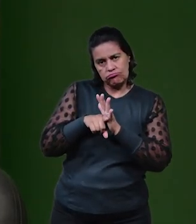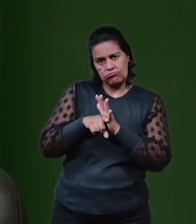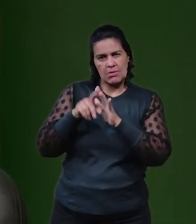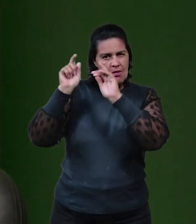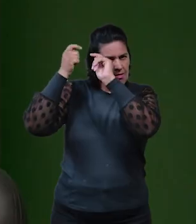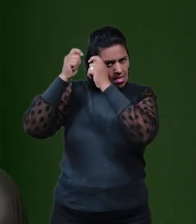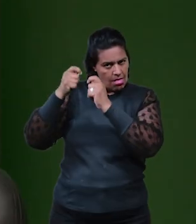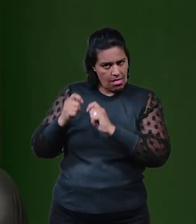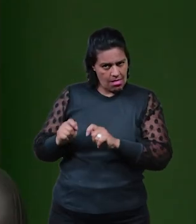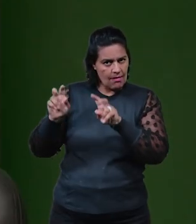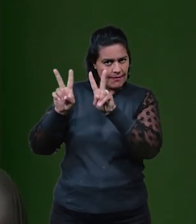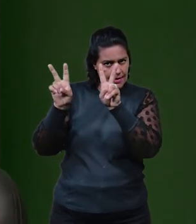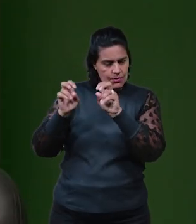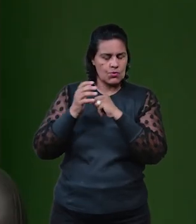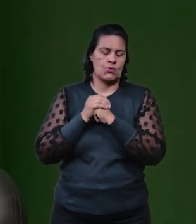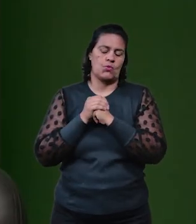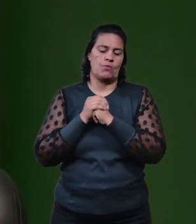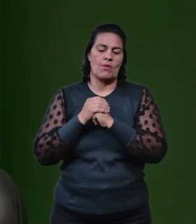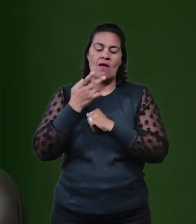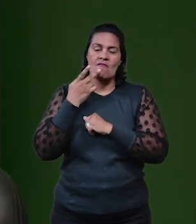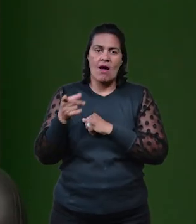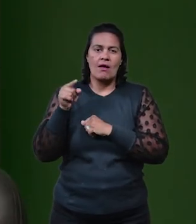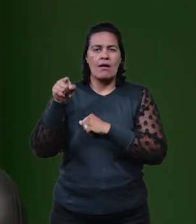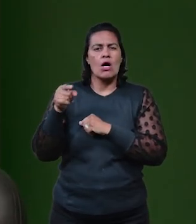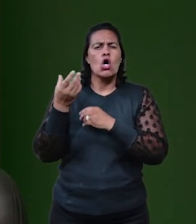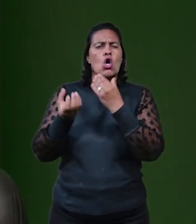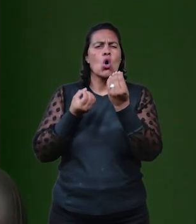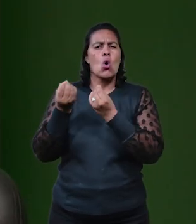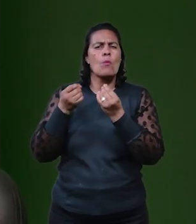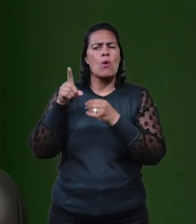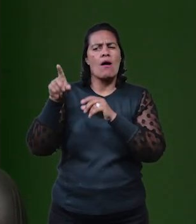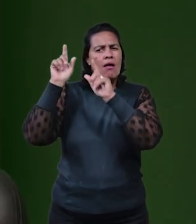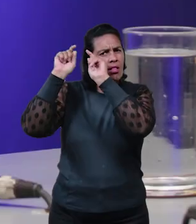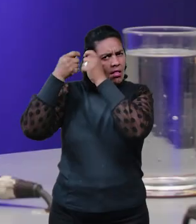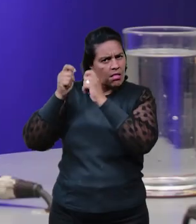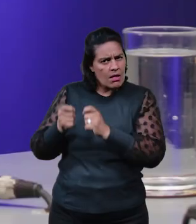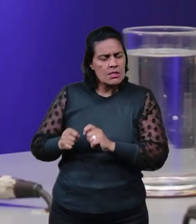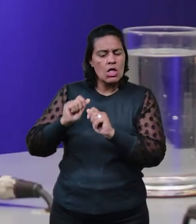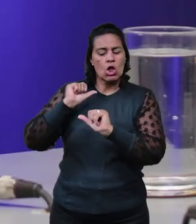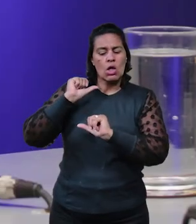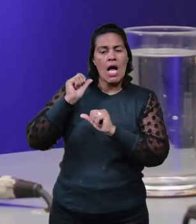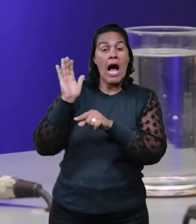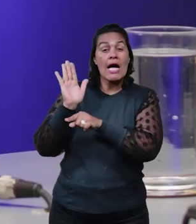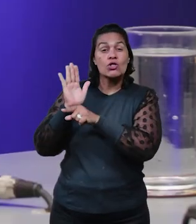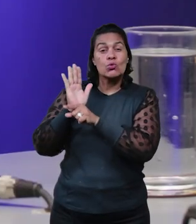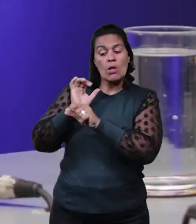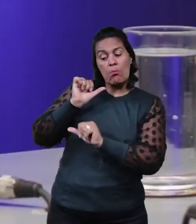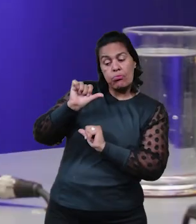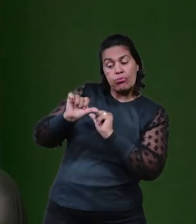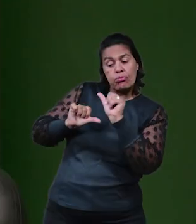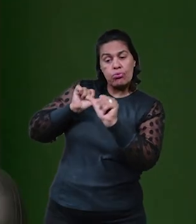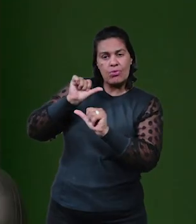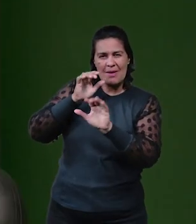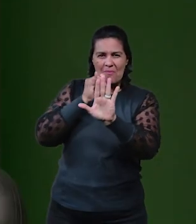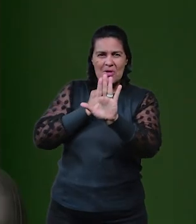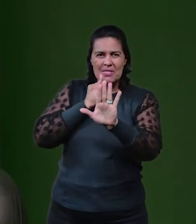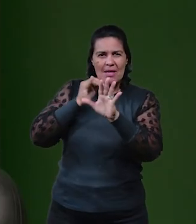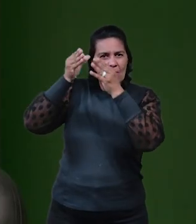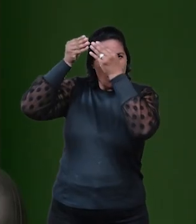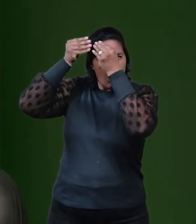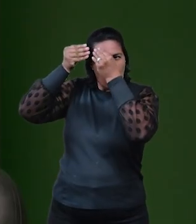era como as tranças ajudam no processo de transição capilar, né? Uhum. Então, tipo, essas meninas negras